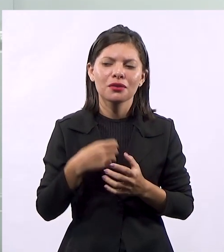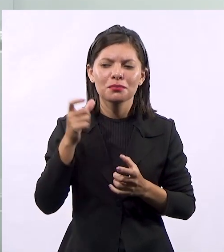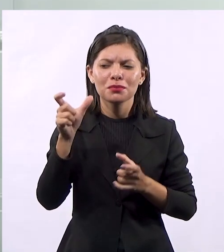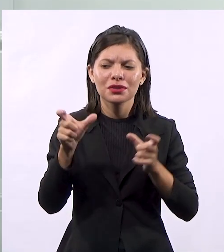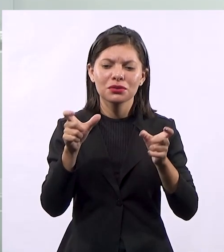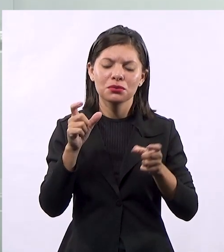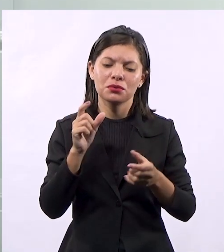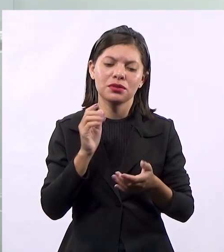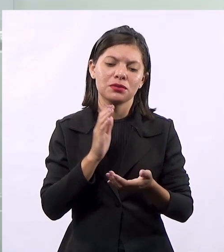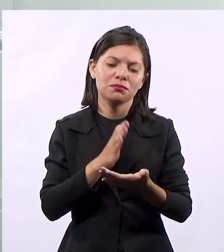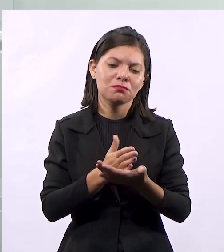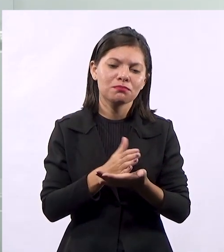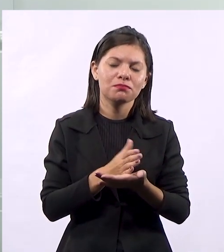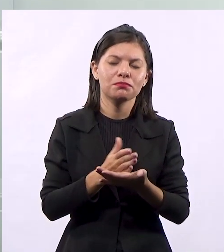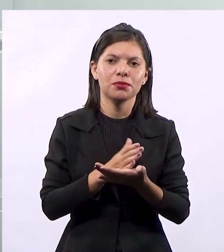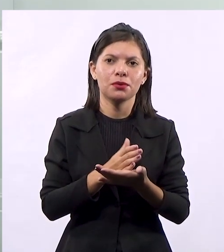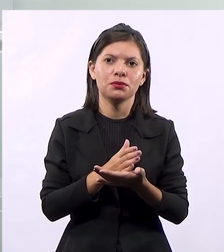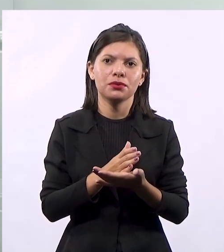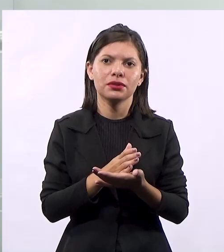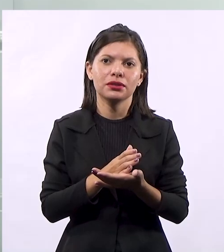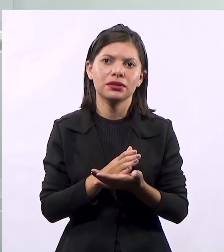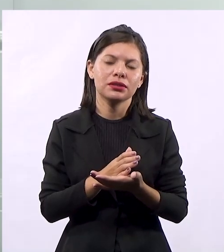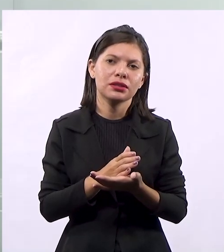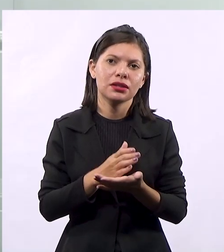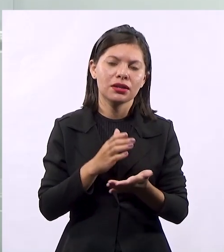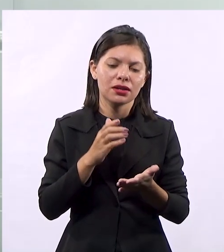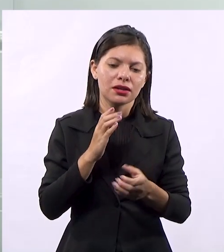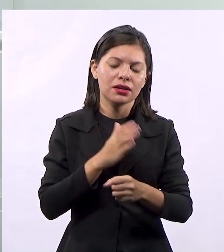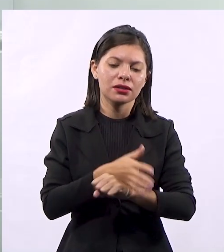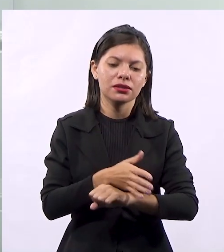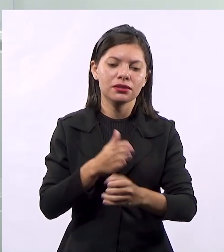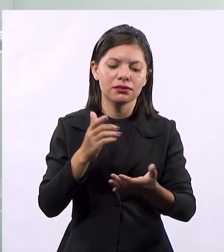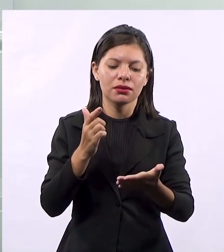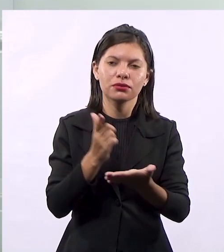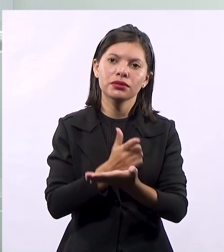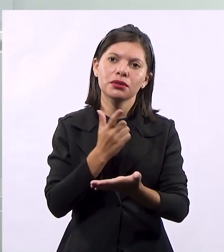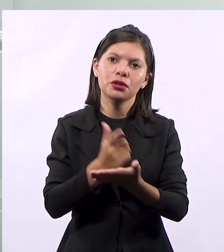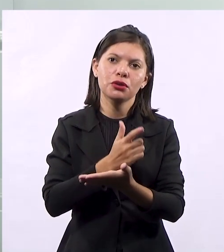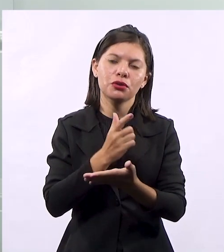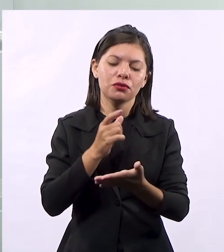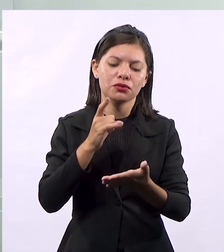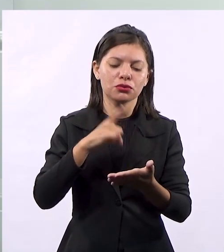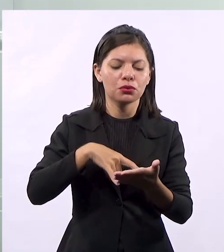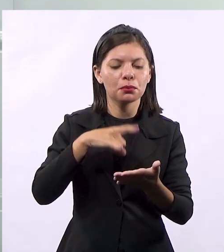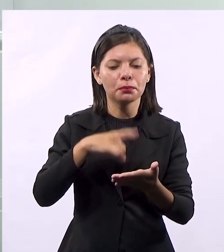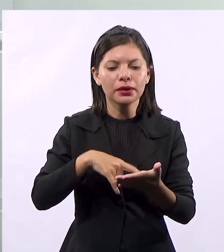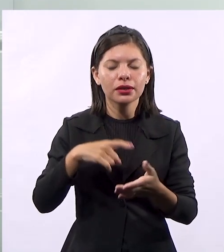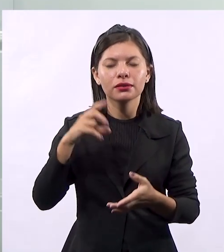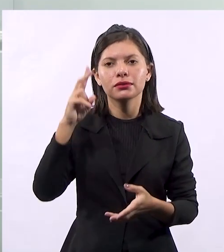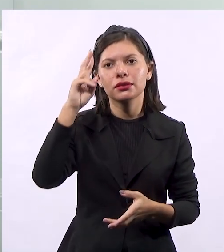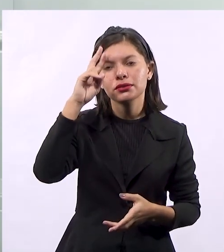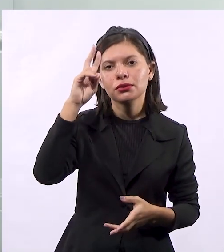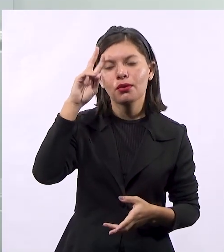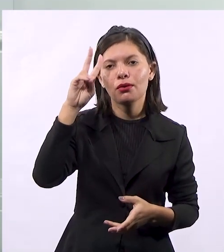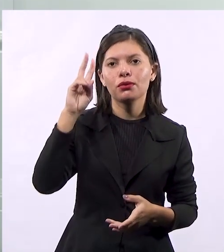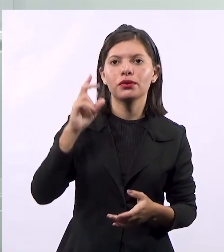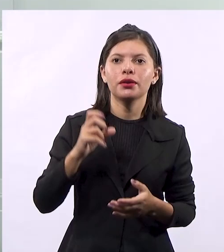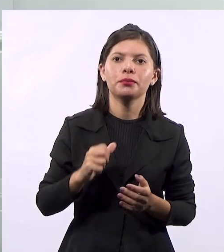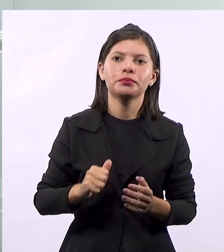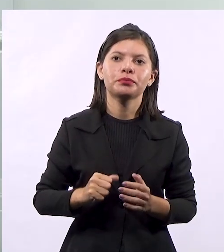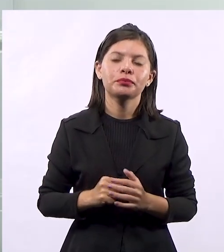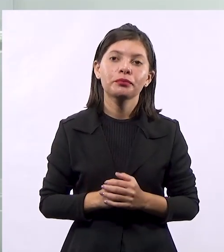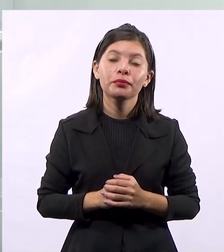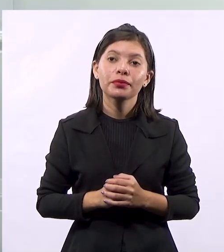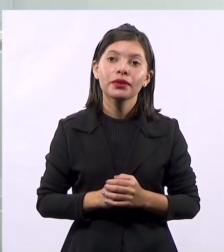a poucos acessavam a educação, poucos podiam ser instruídos, pouco podiam ter acesso